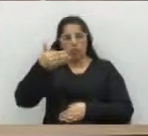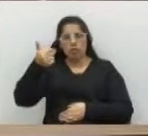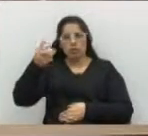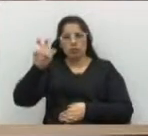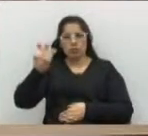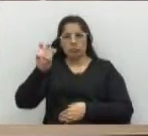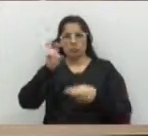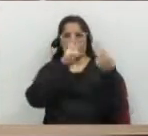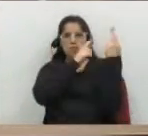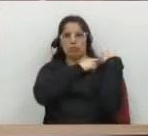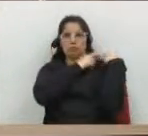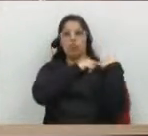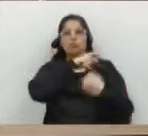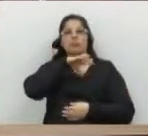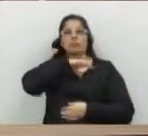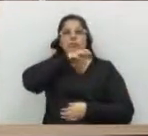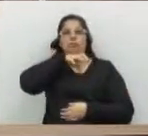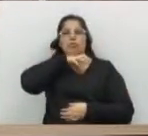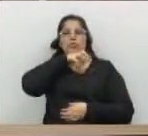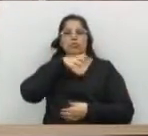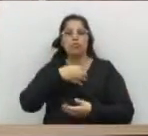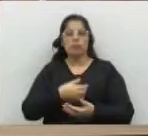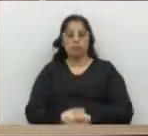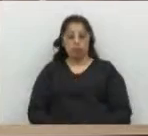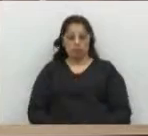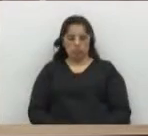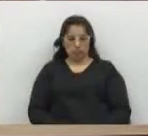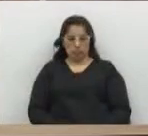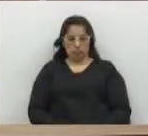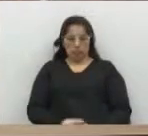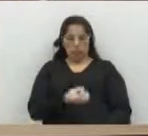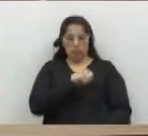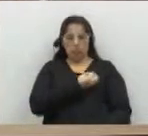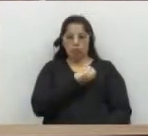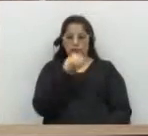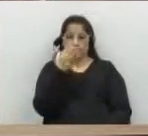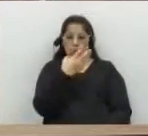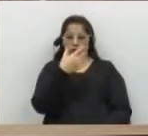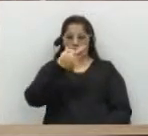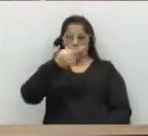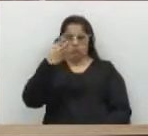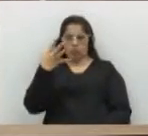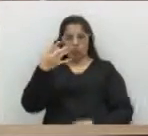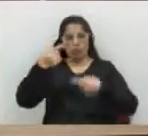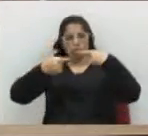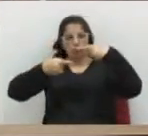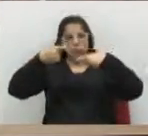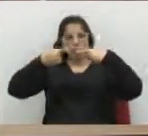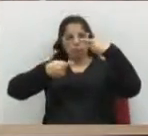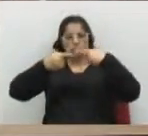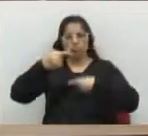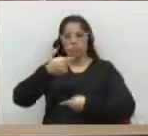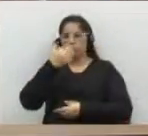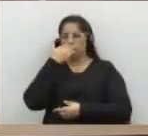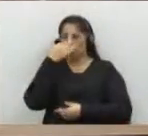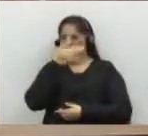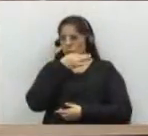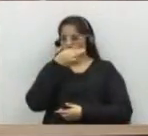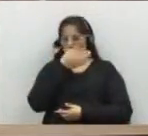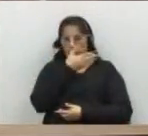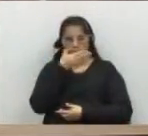474/2015. Autor, vereador André Henrique Tigrão. Requerimento número 474 está em discussão. Algum vereador